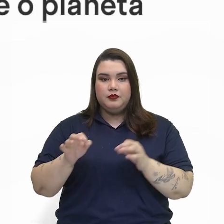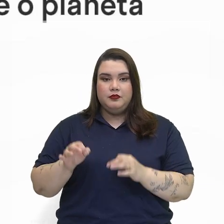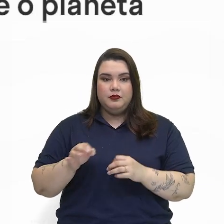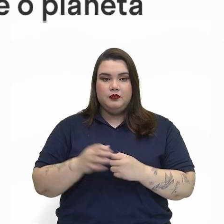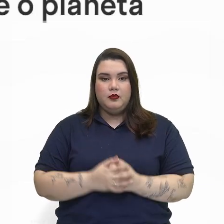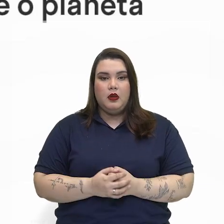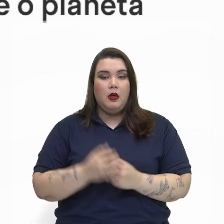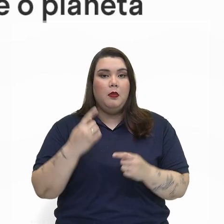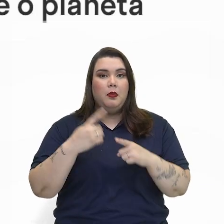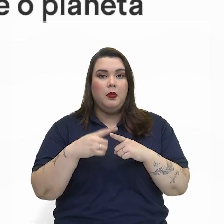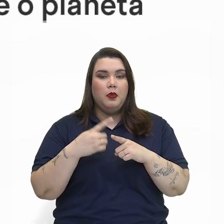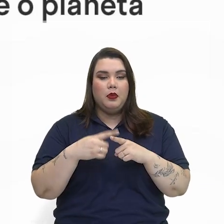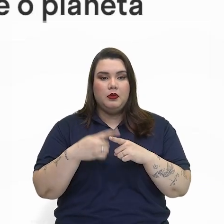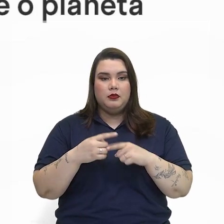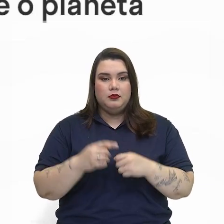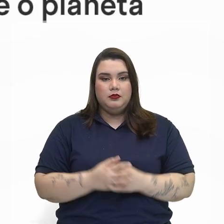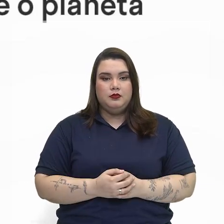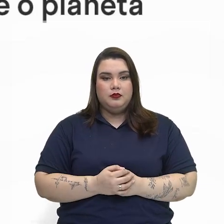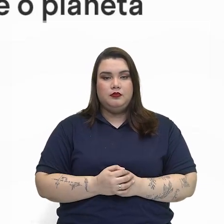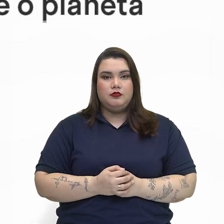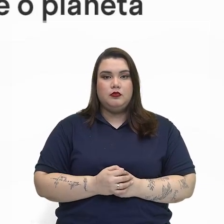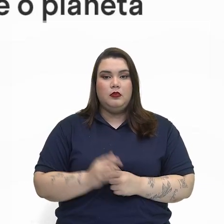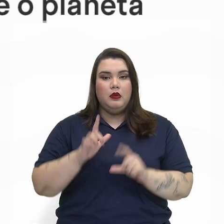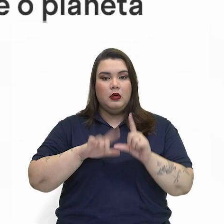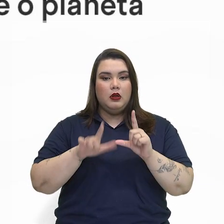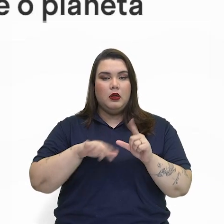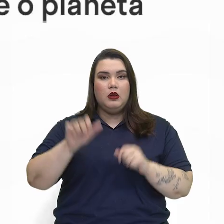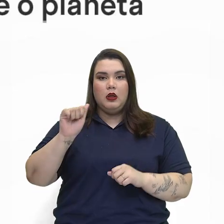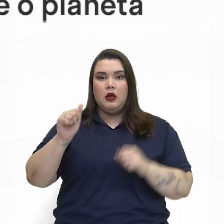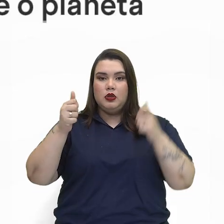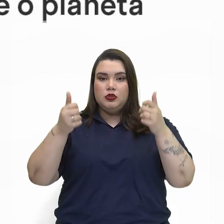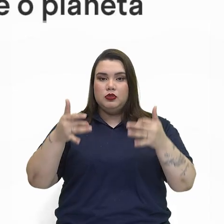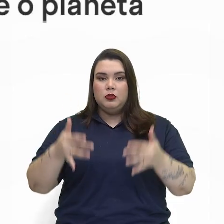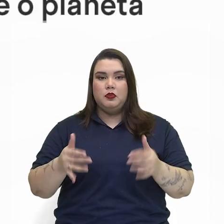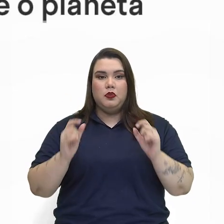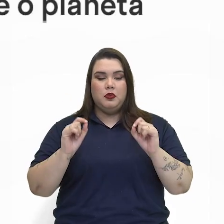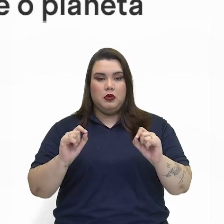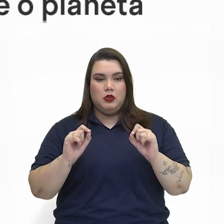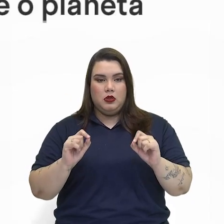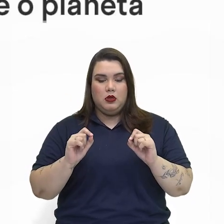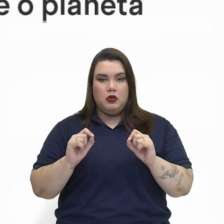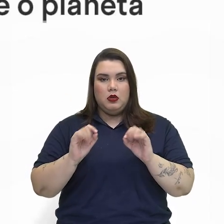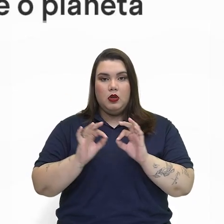né? Por quê? Porque lá na letra A, a distância